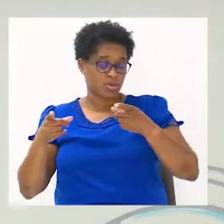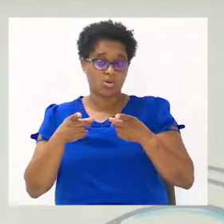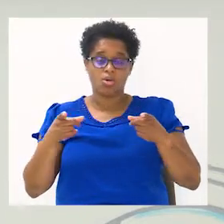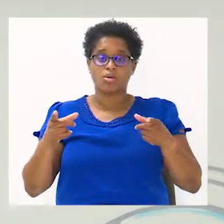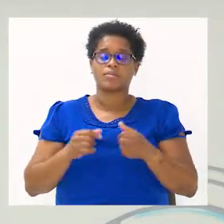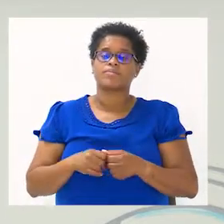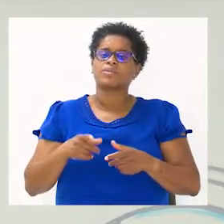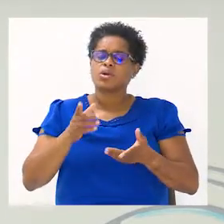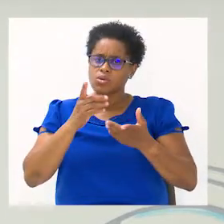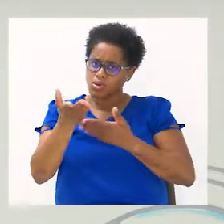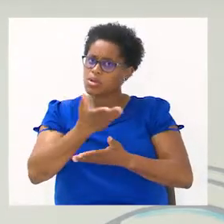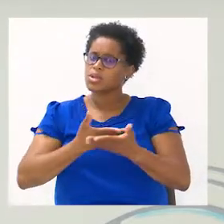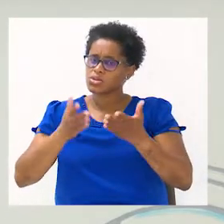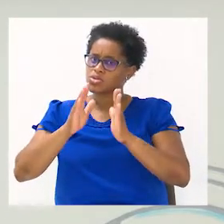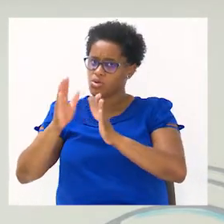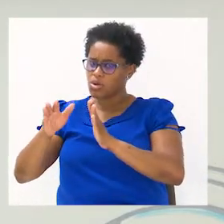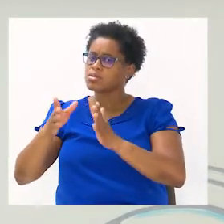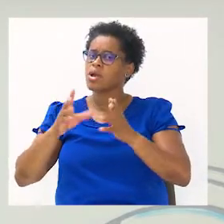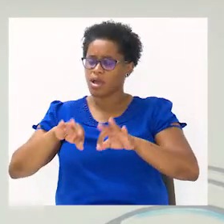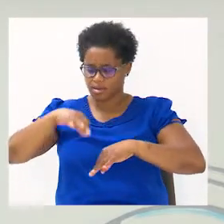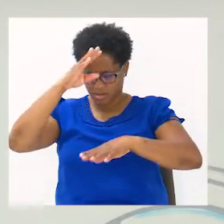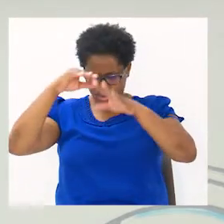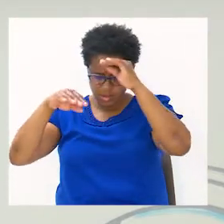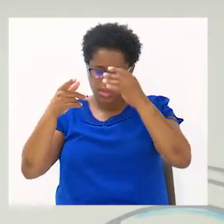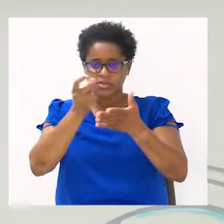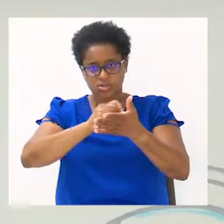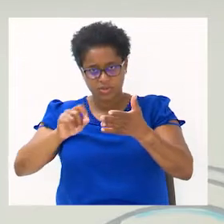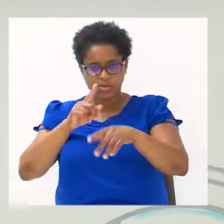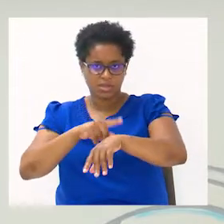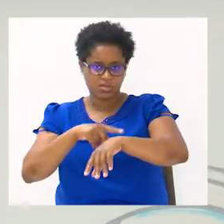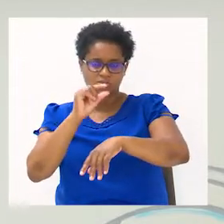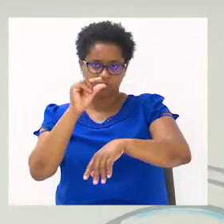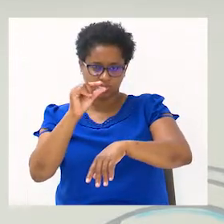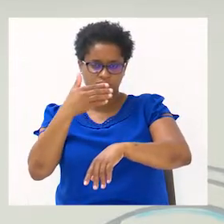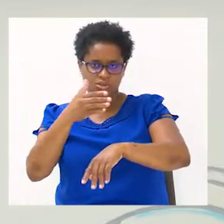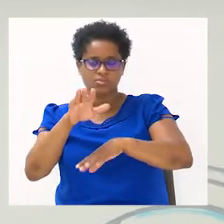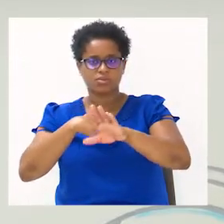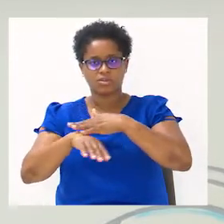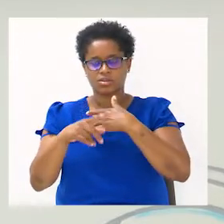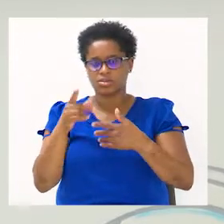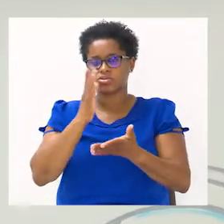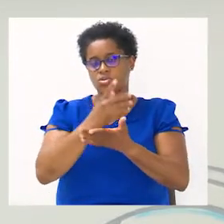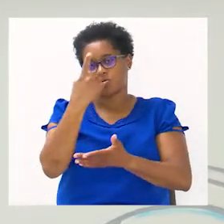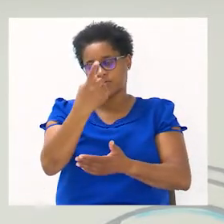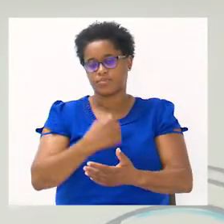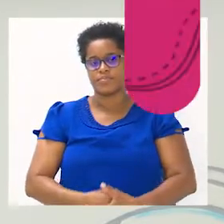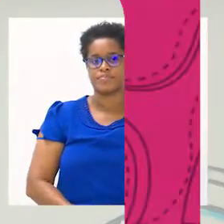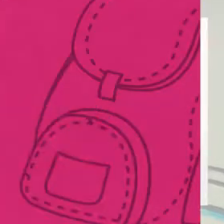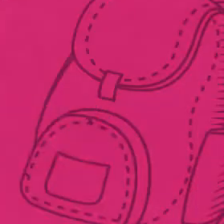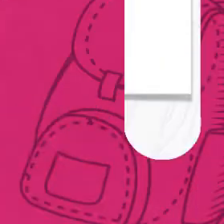conhecimentos, a relação de ordem que acabaram de aprender, vamos lá completar esses espaços. Vou deixar-vos um minuto para fazer isso